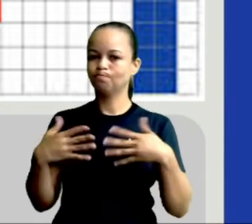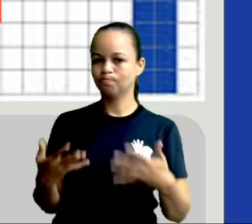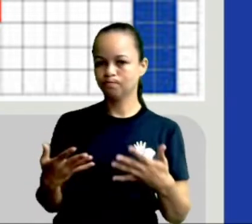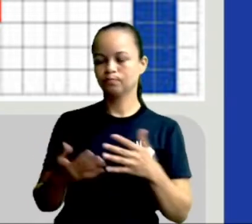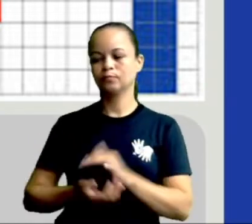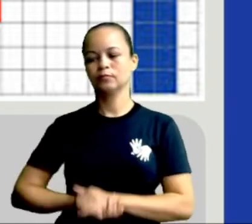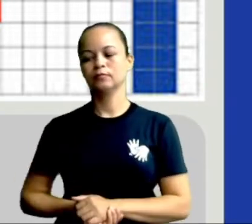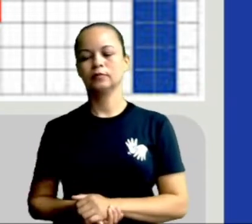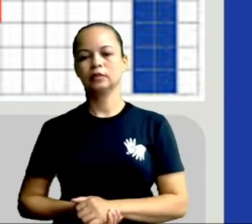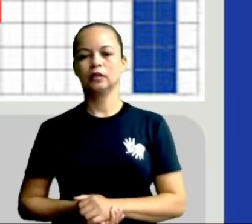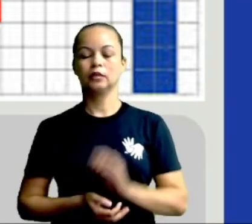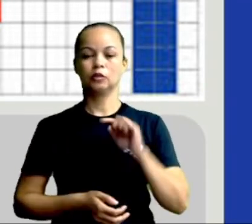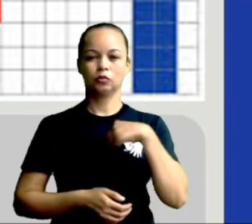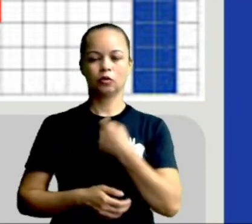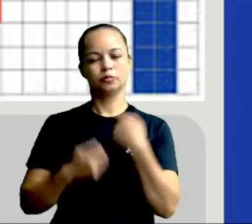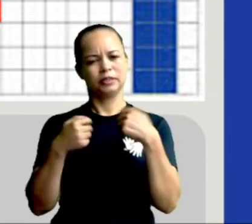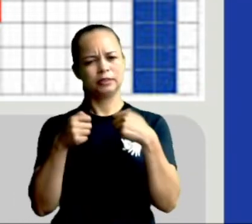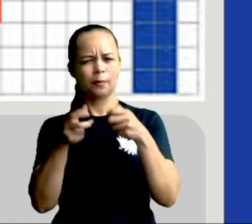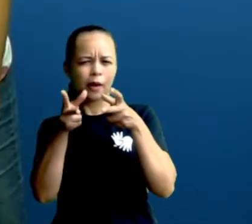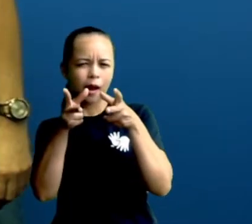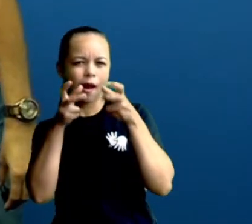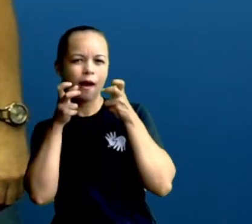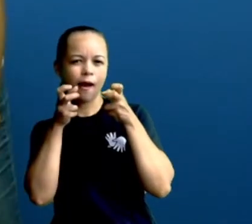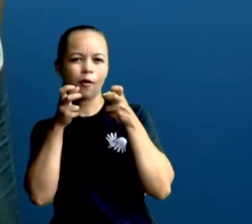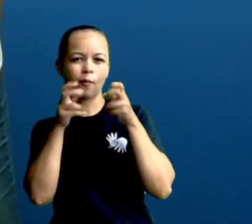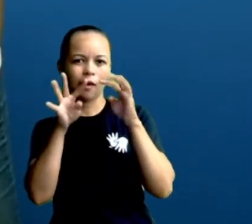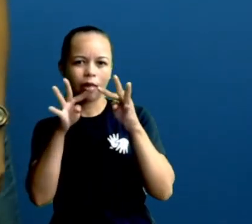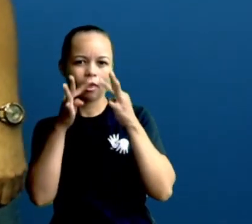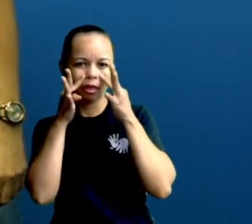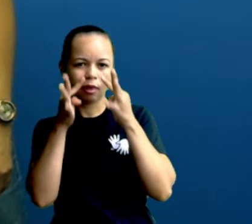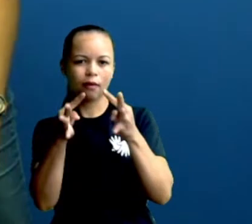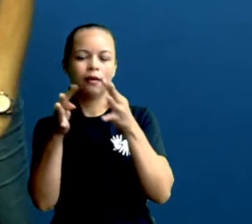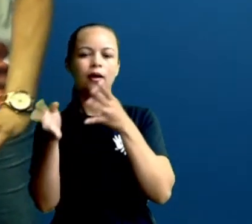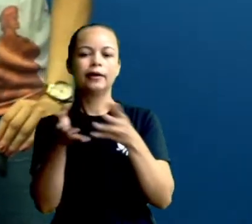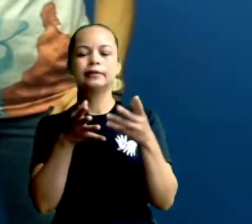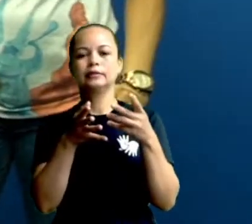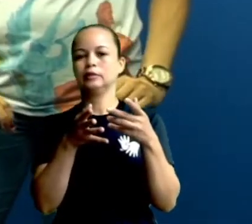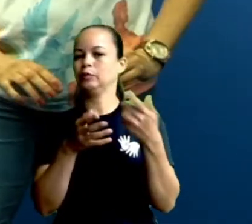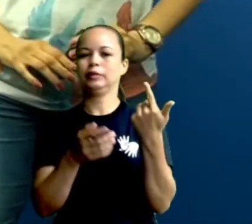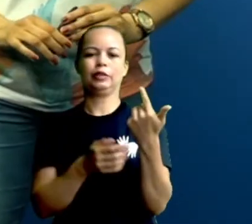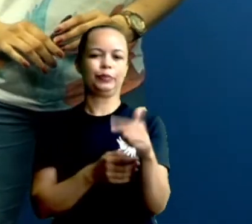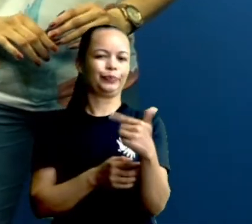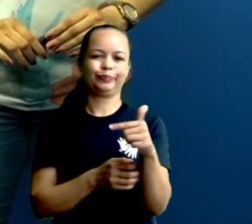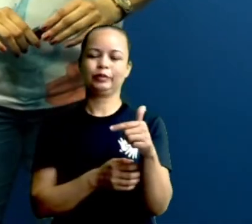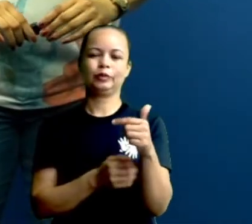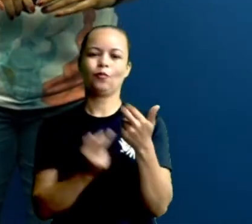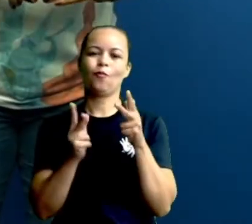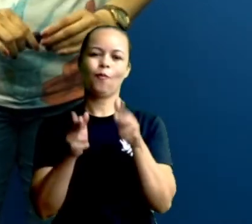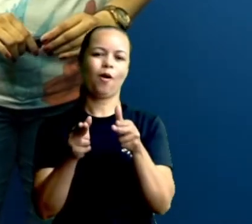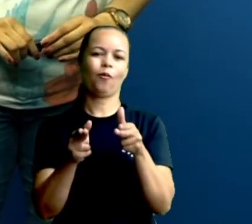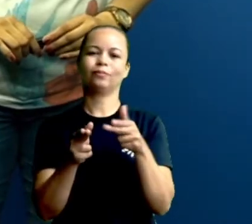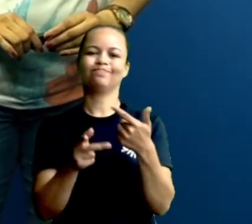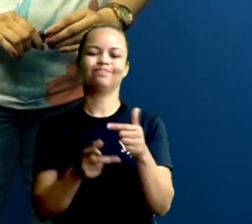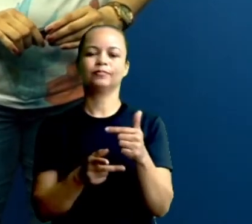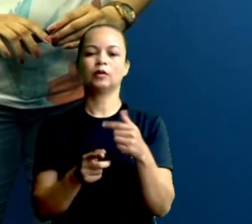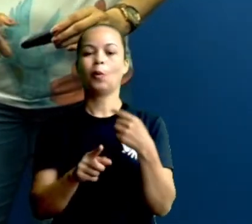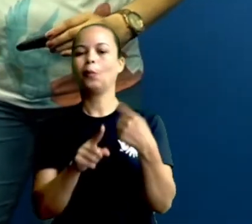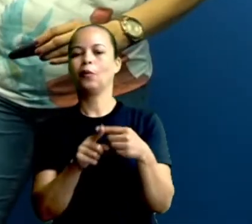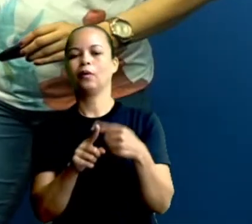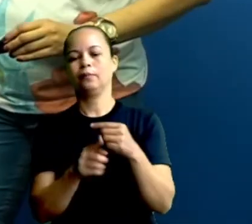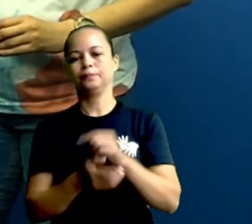Gente, a gente precisa prestar atenção. Não são iguais. Por que elas não são